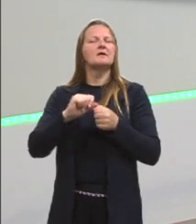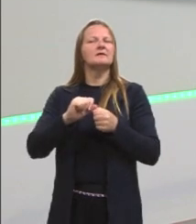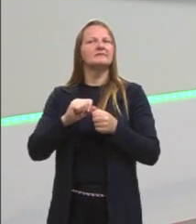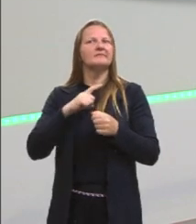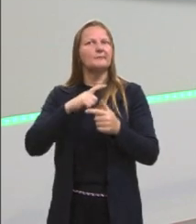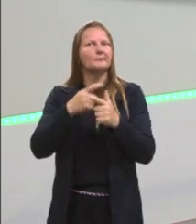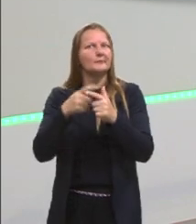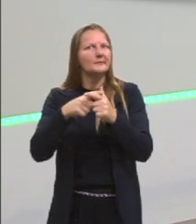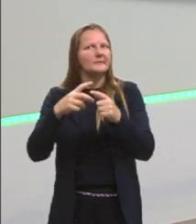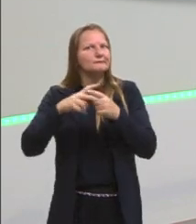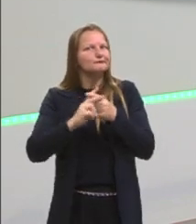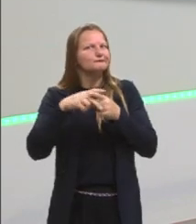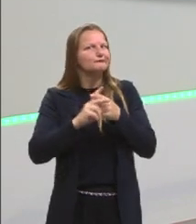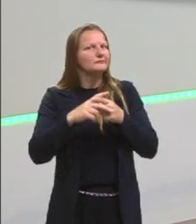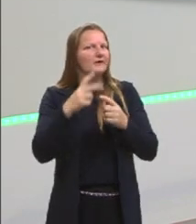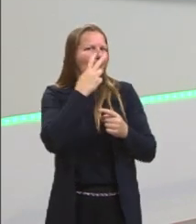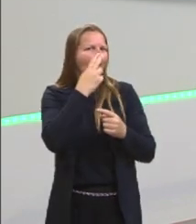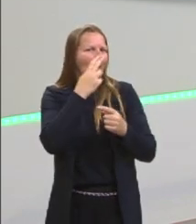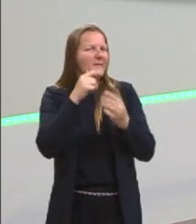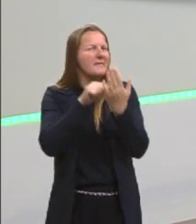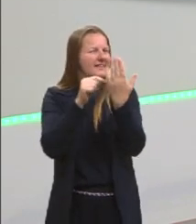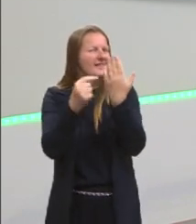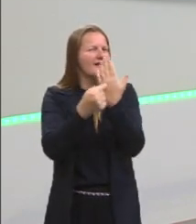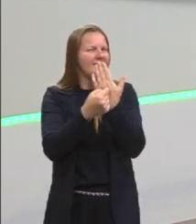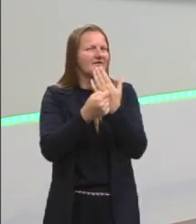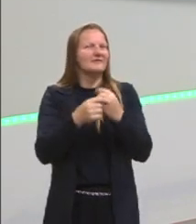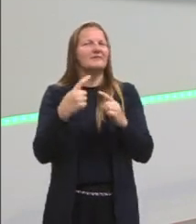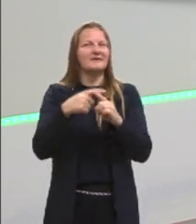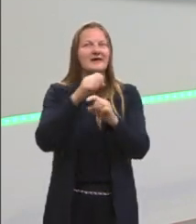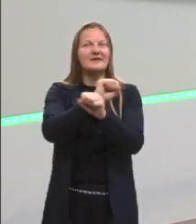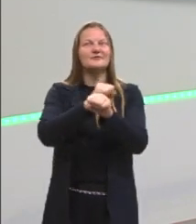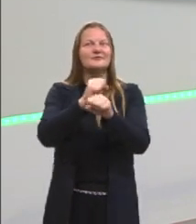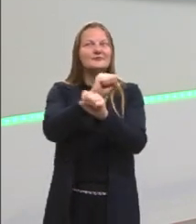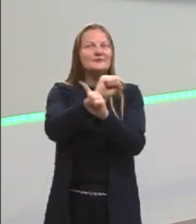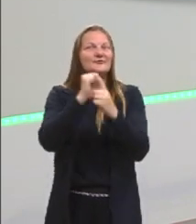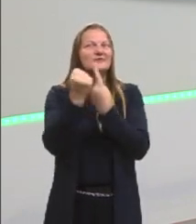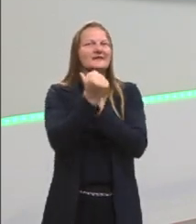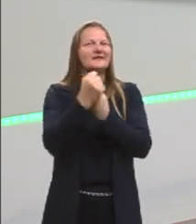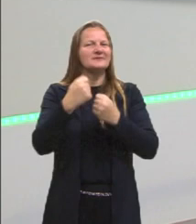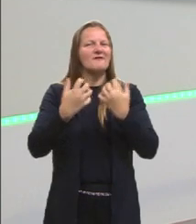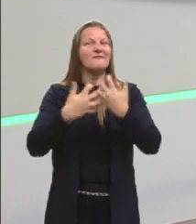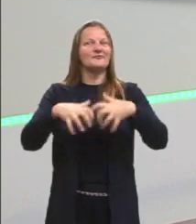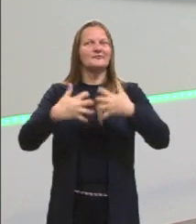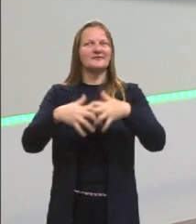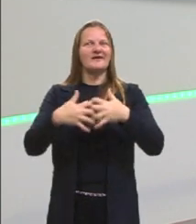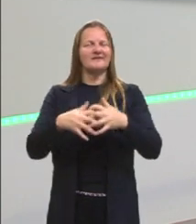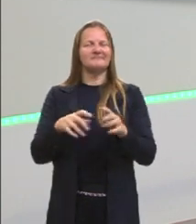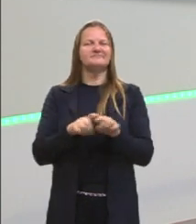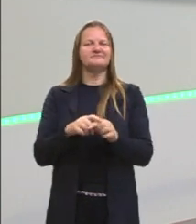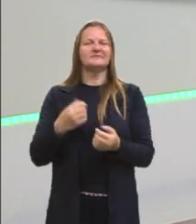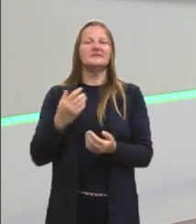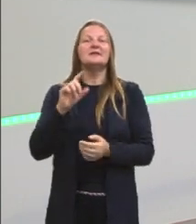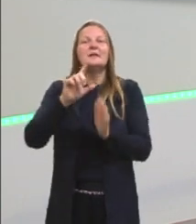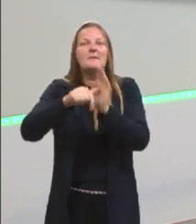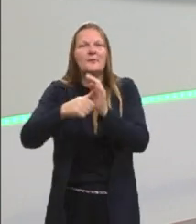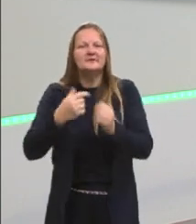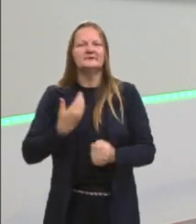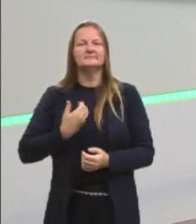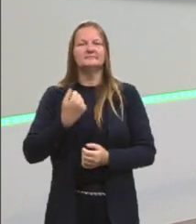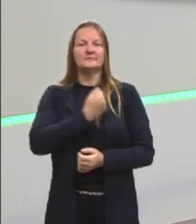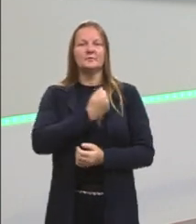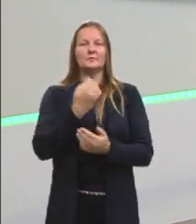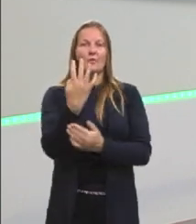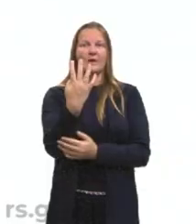tem que consertar aquela peça porque a sociedade deve funcionar dessa forma né já na aula de número 4 nós vimos a questão das